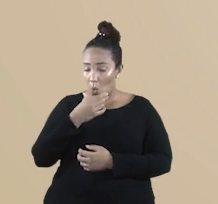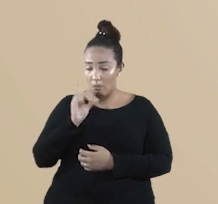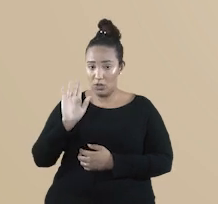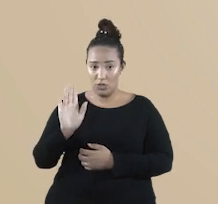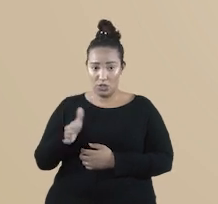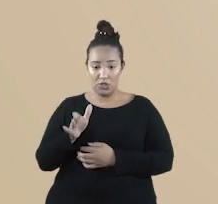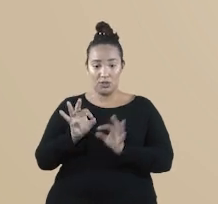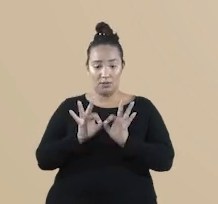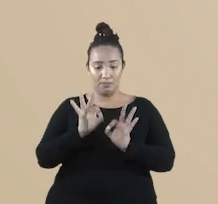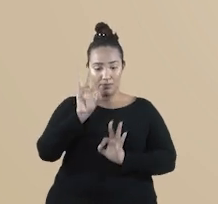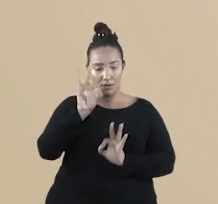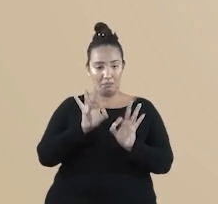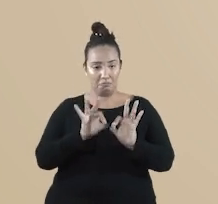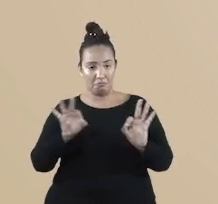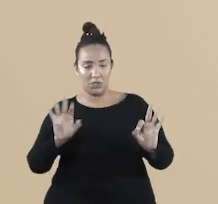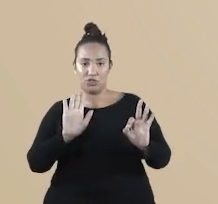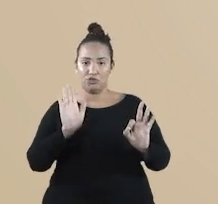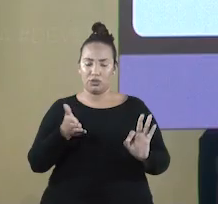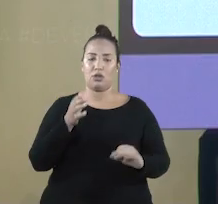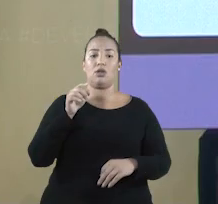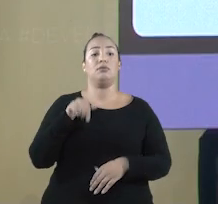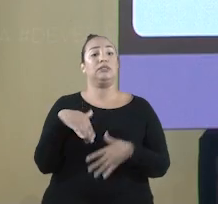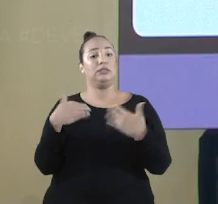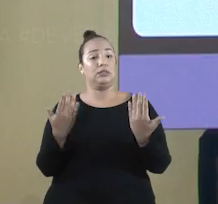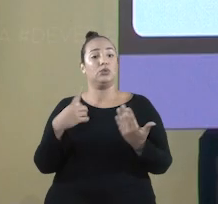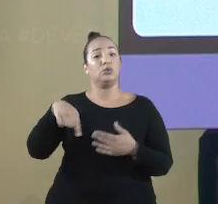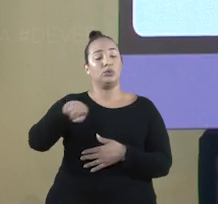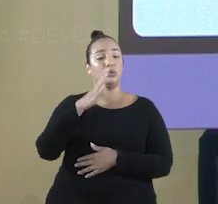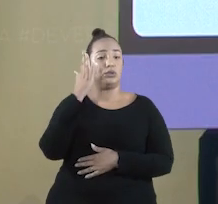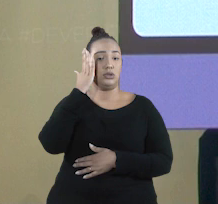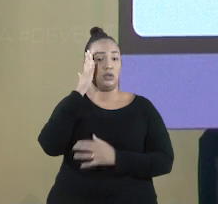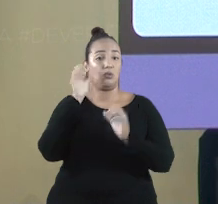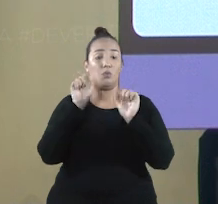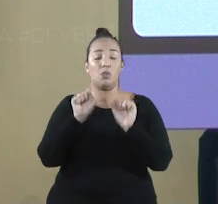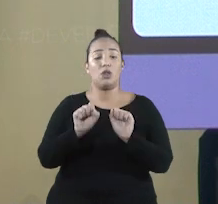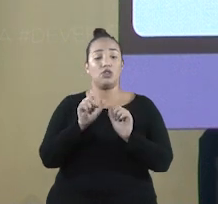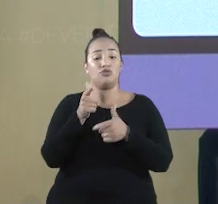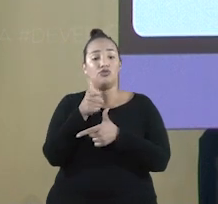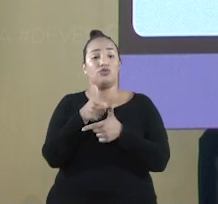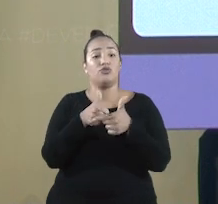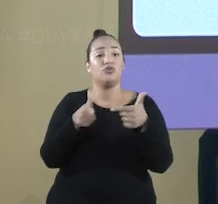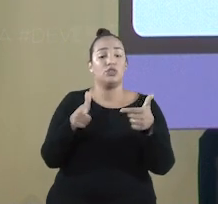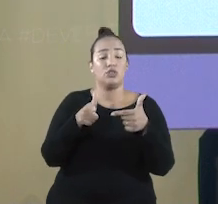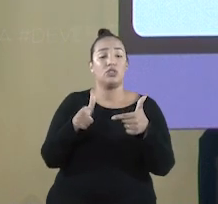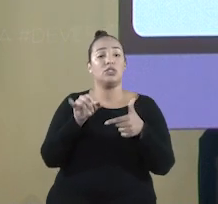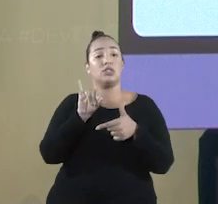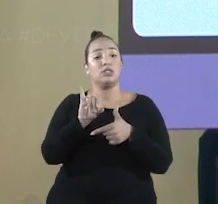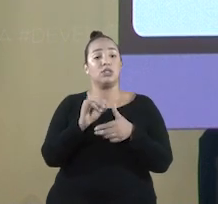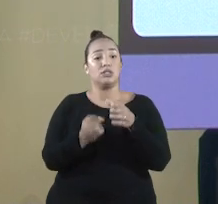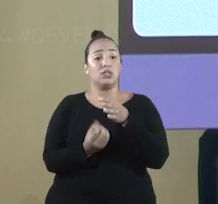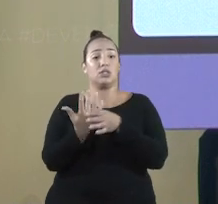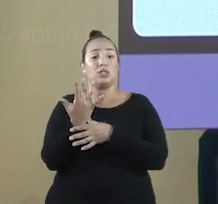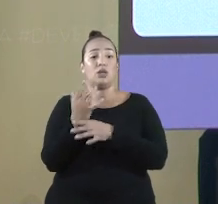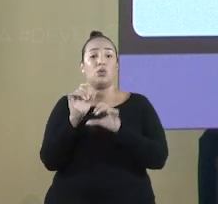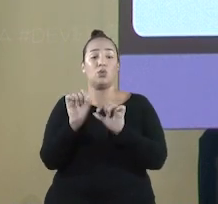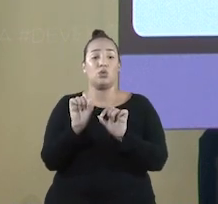dos terrenos, como pediu o seu cliente. Sabemos que é possível realizar essa divisão se construirmos